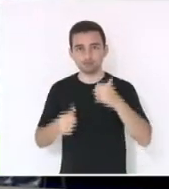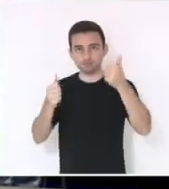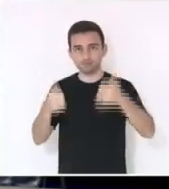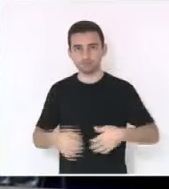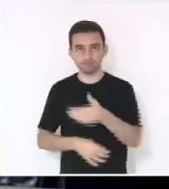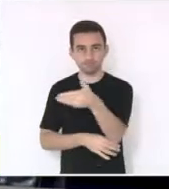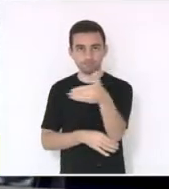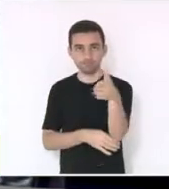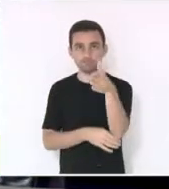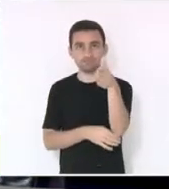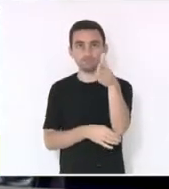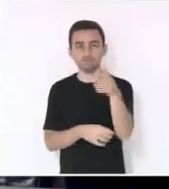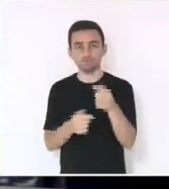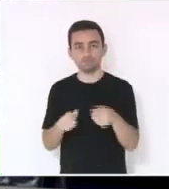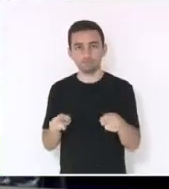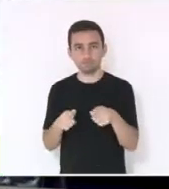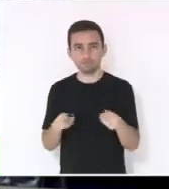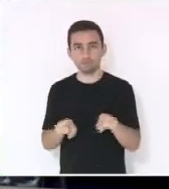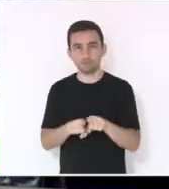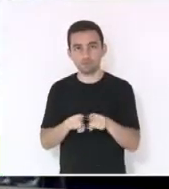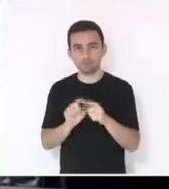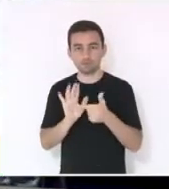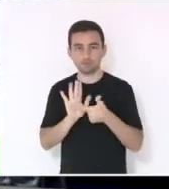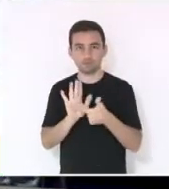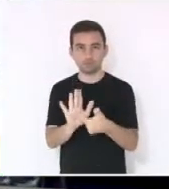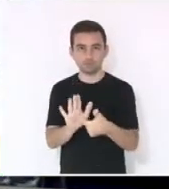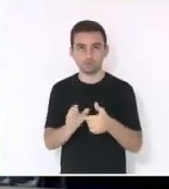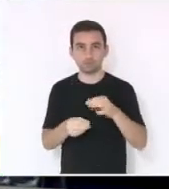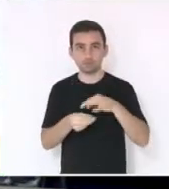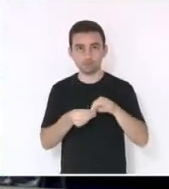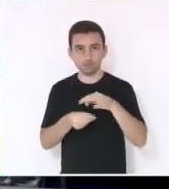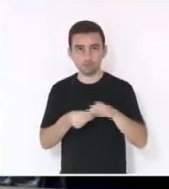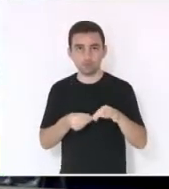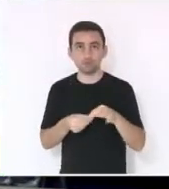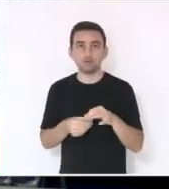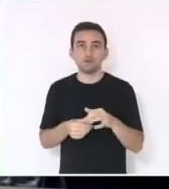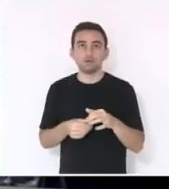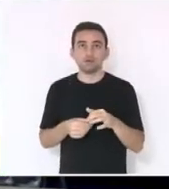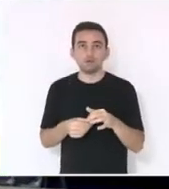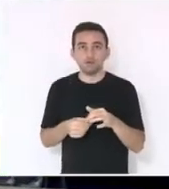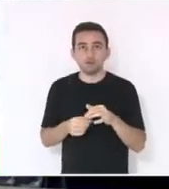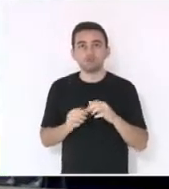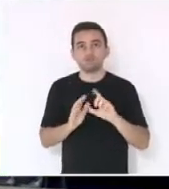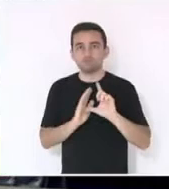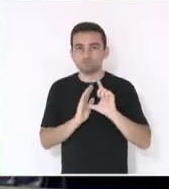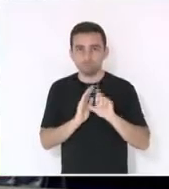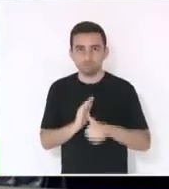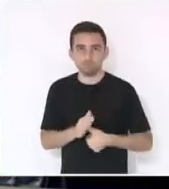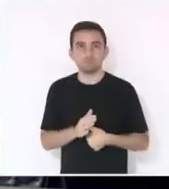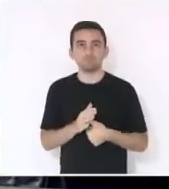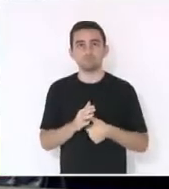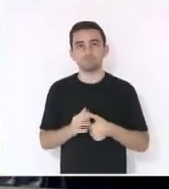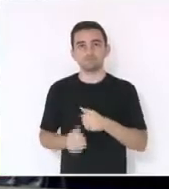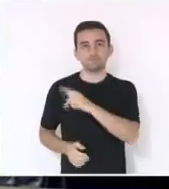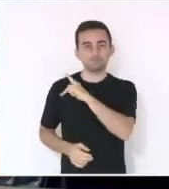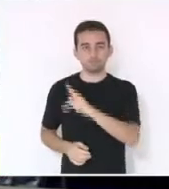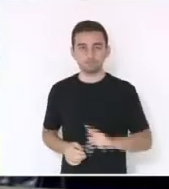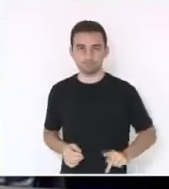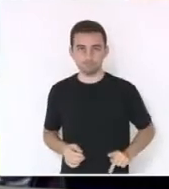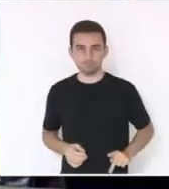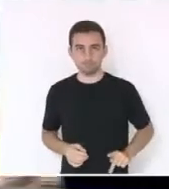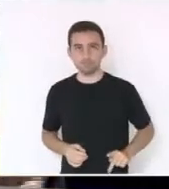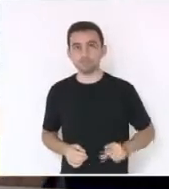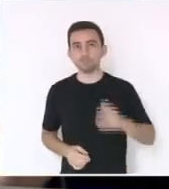nacional e a apresentação do vídeo institucional. Prosseguindo, o senhor presidente fez uso